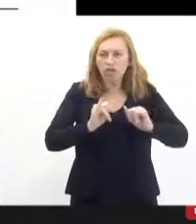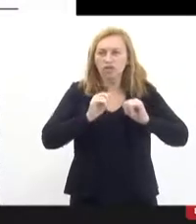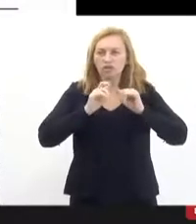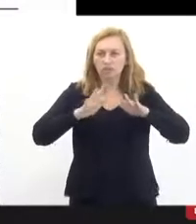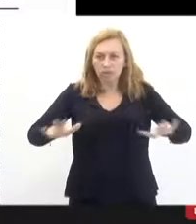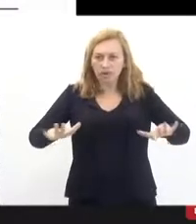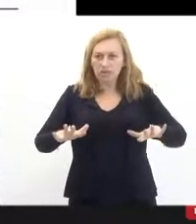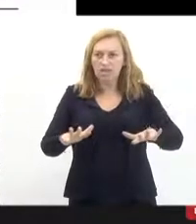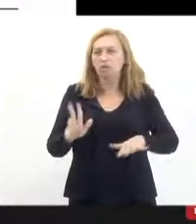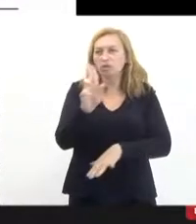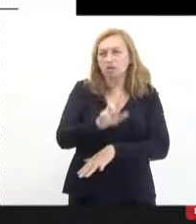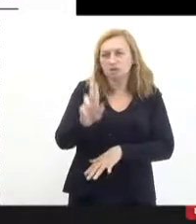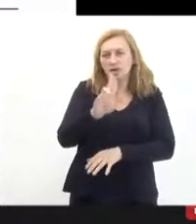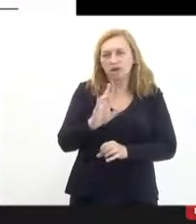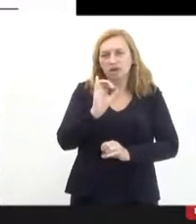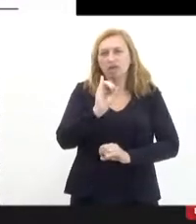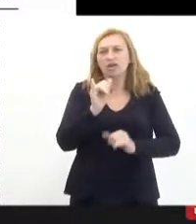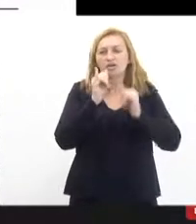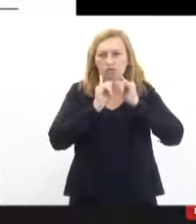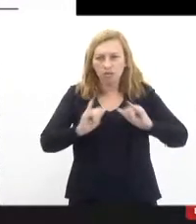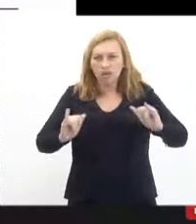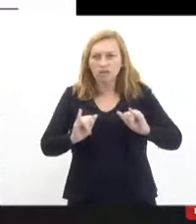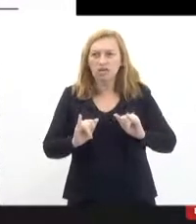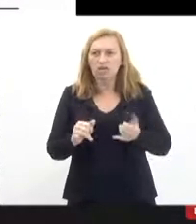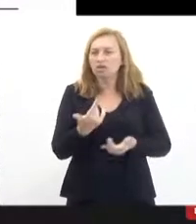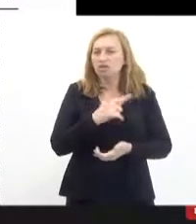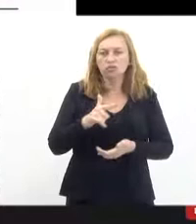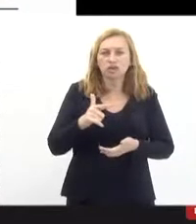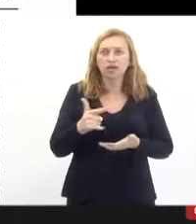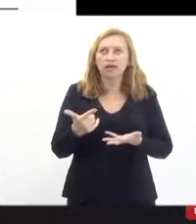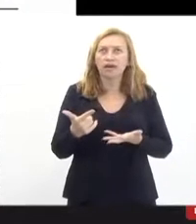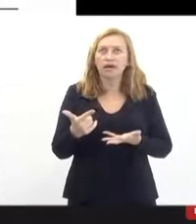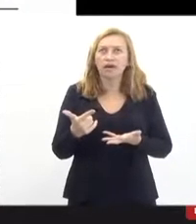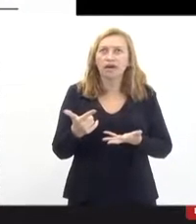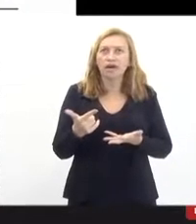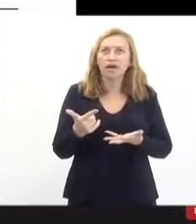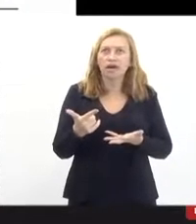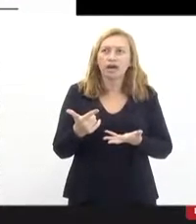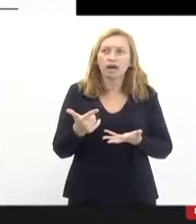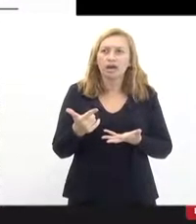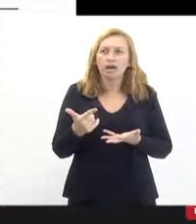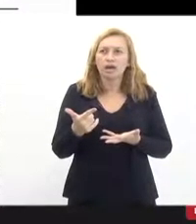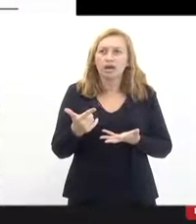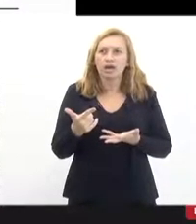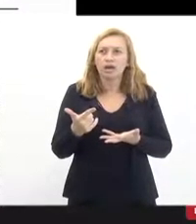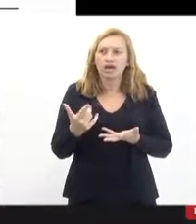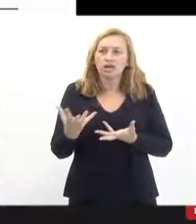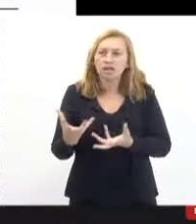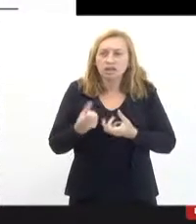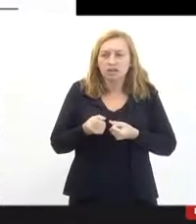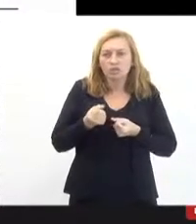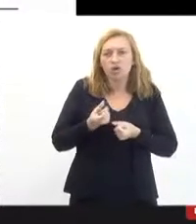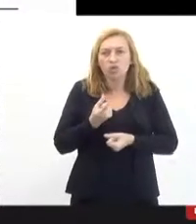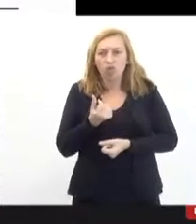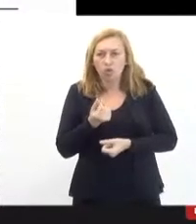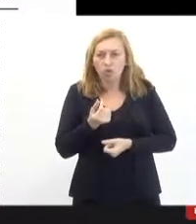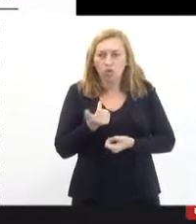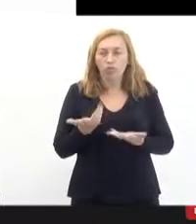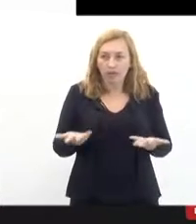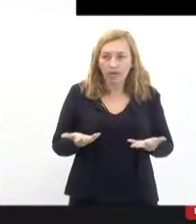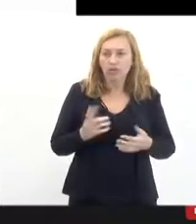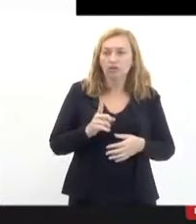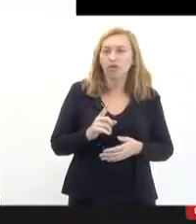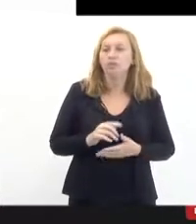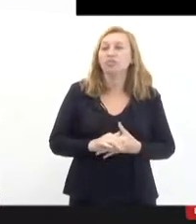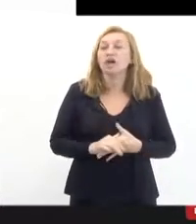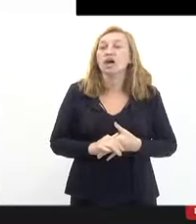para os usuários da informação, que ele não tem expectativa de receber esse valor. Bem, aí a